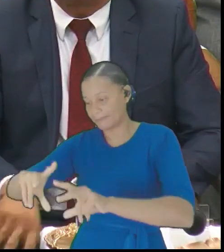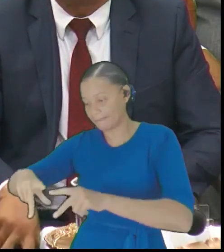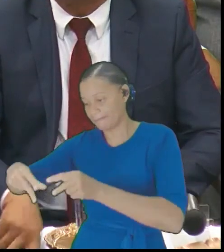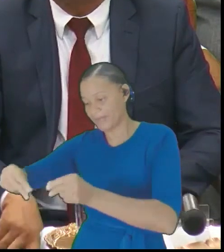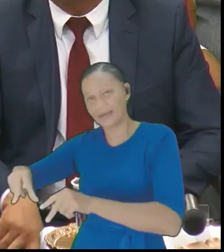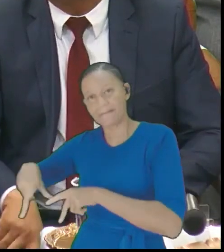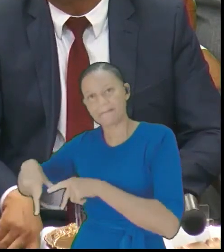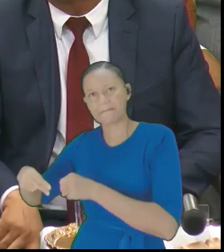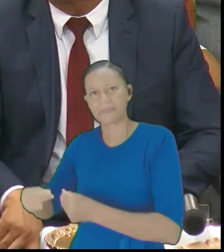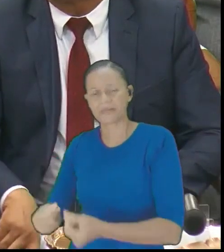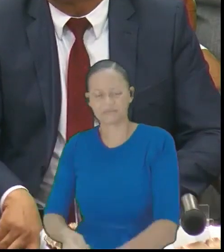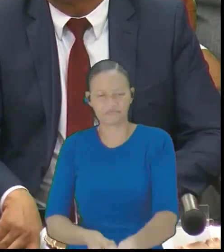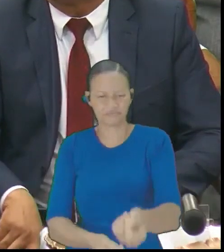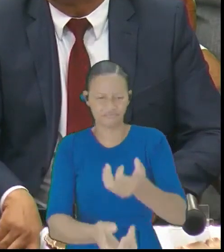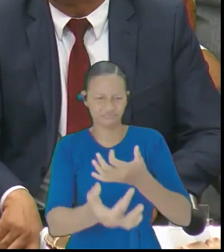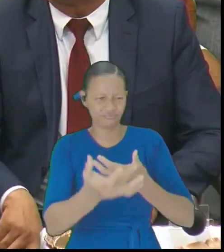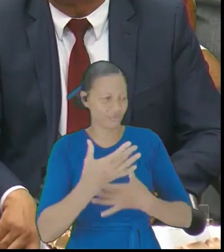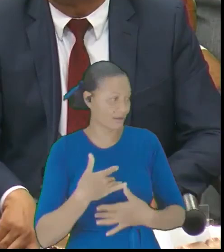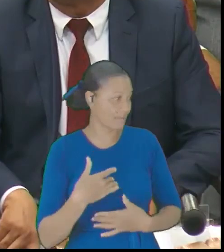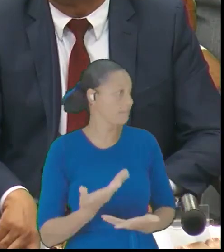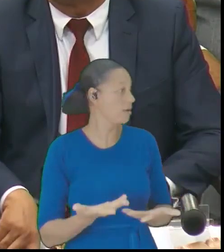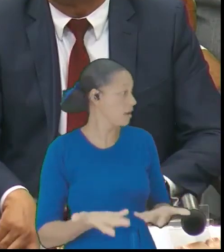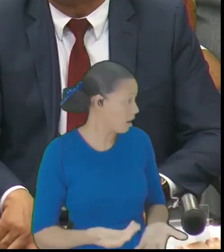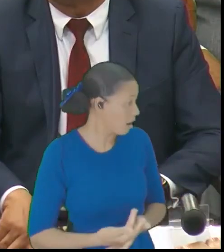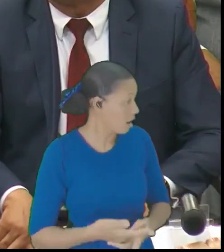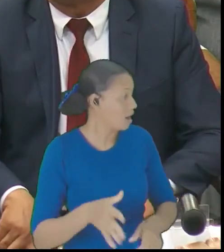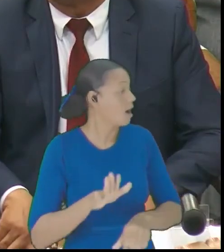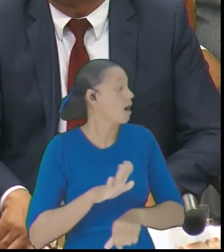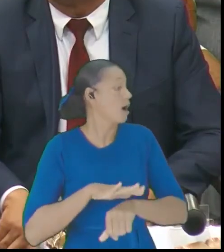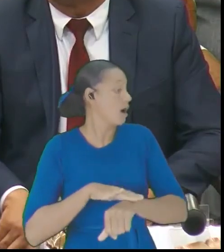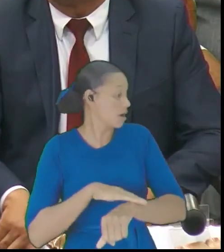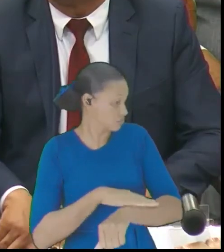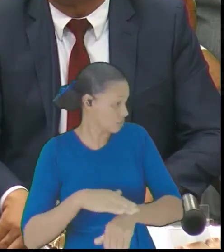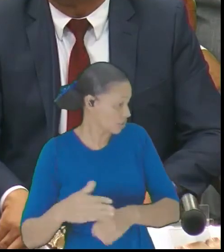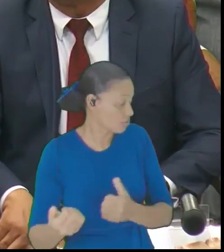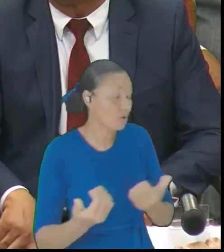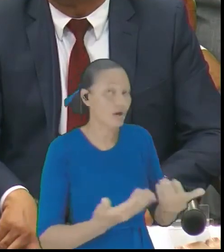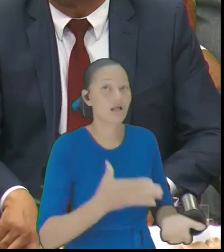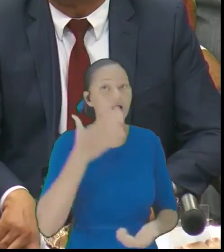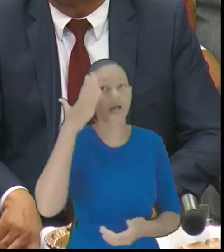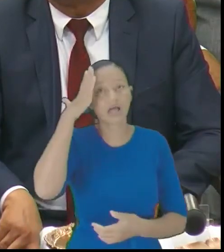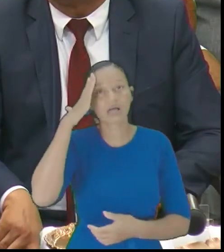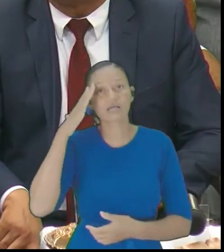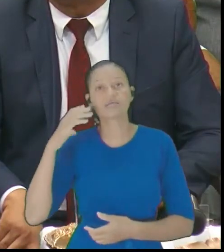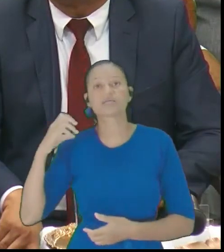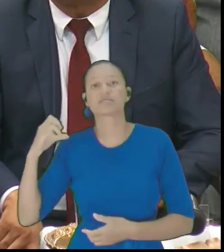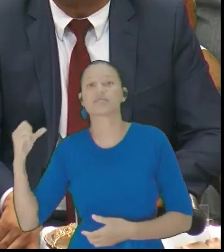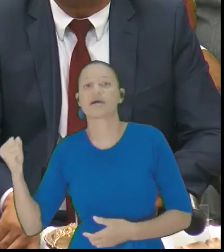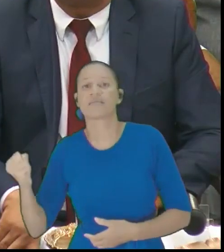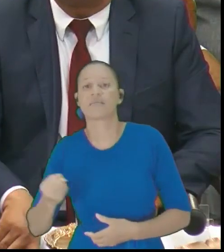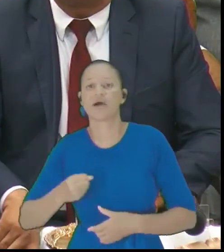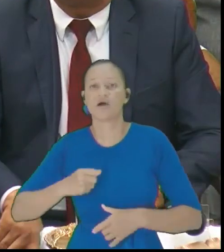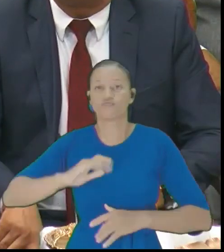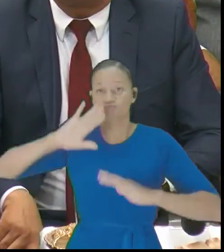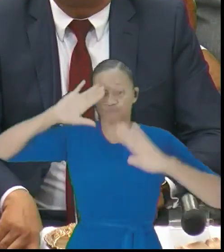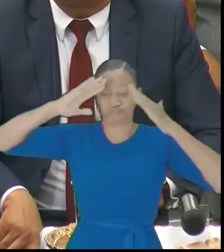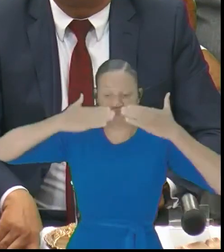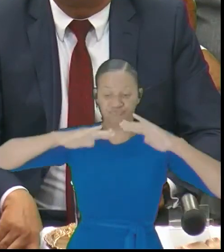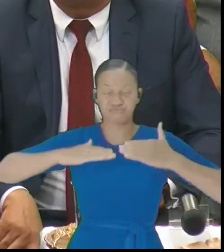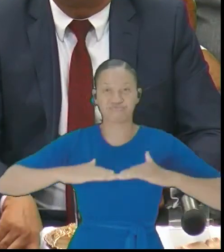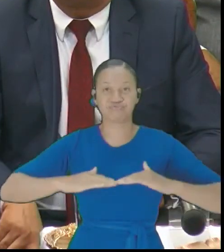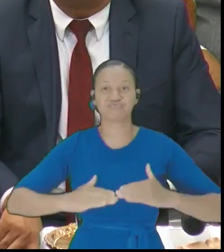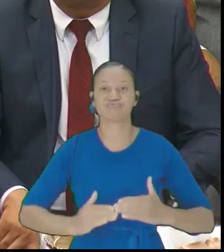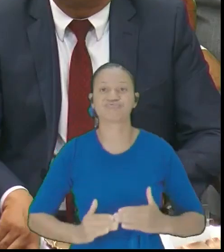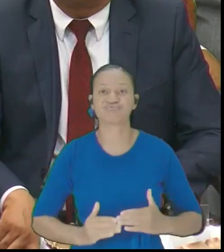Esaú encontrado disse, isso aqui é meu senhor Jacó que mandou para o senhor. Salomão disse que o presente aplaca a ira e aprazer o rosto. Aquilo